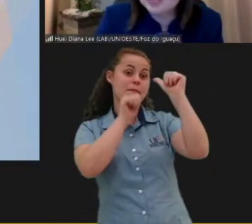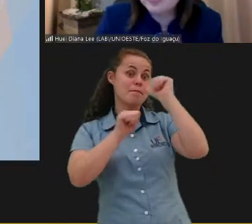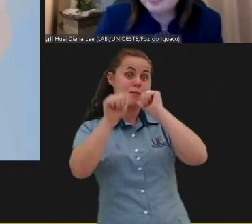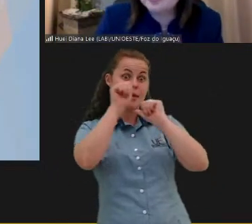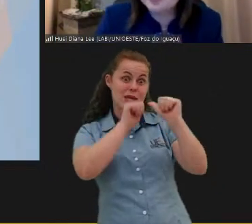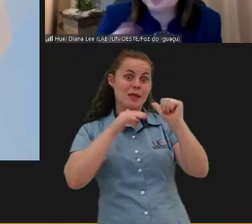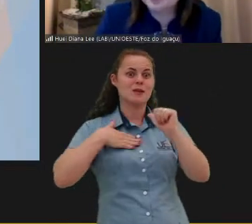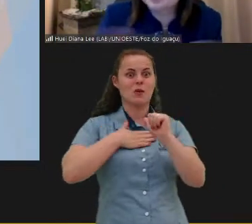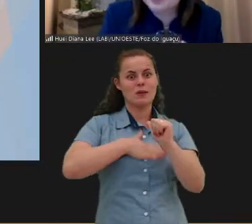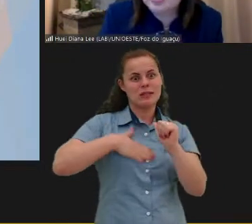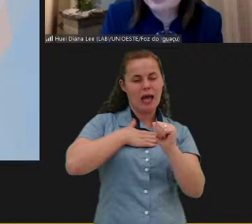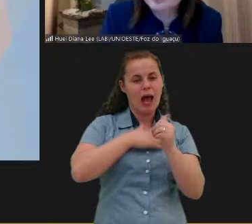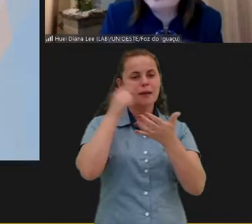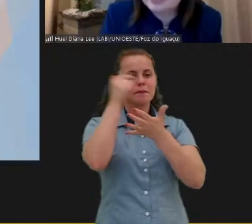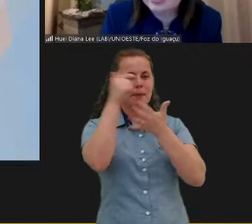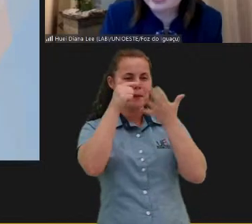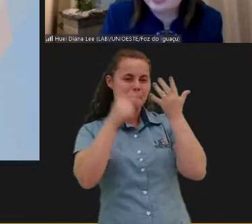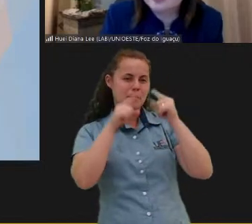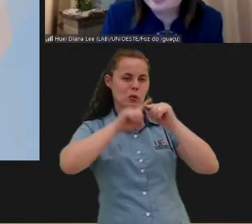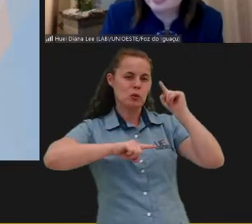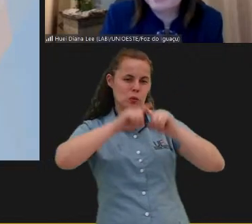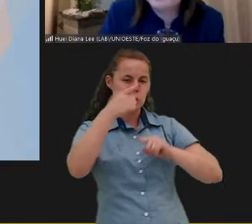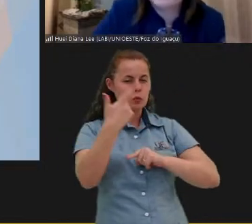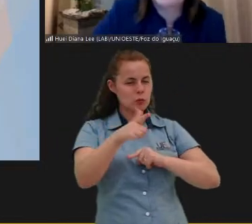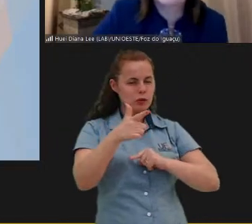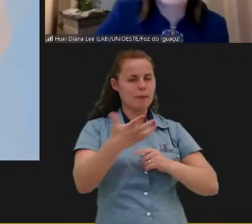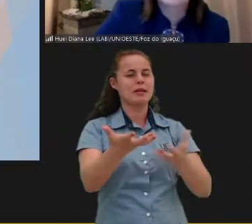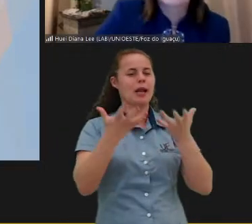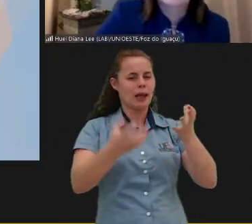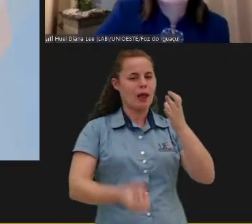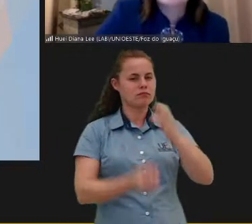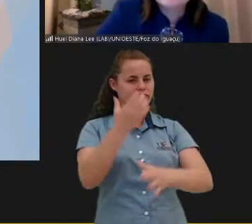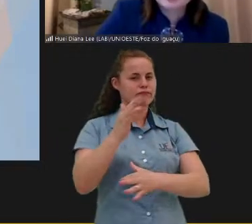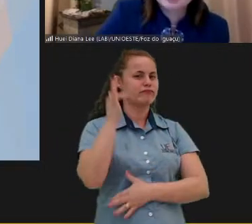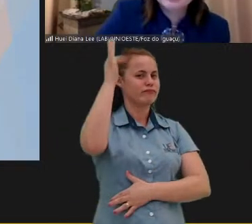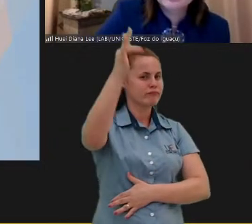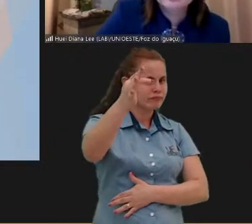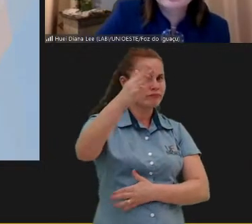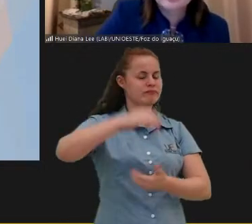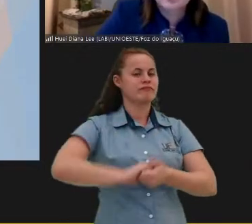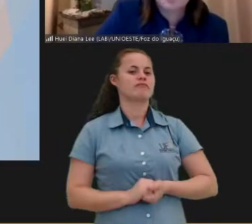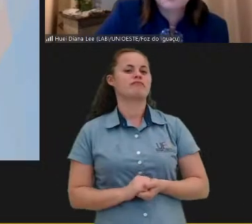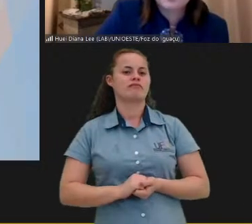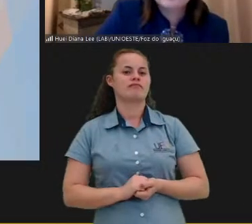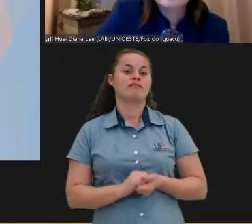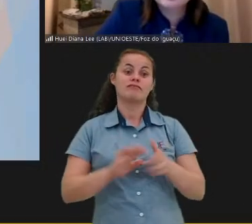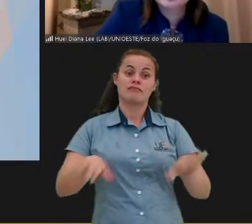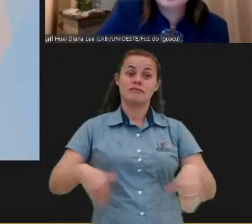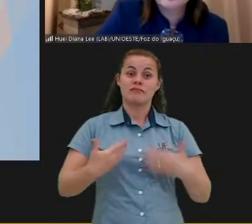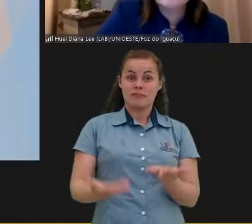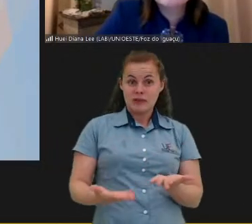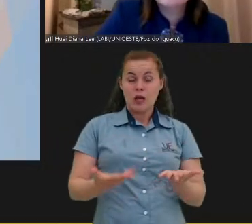gostaria que ela tivesse, porque é um produto que ela não tem, mas ela quer lançar. Nesse